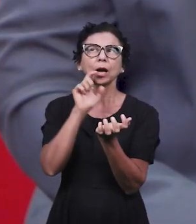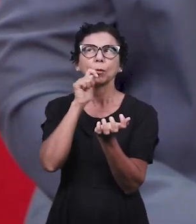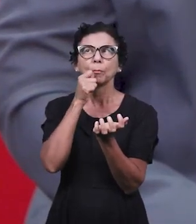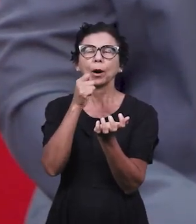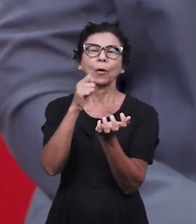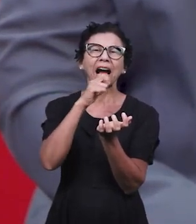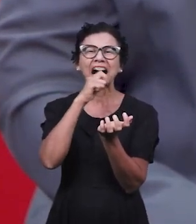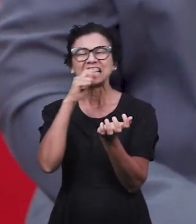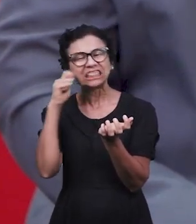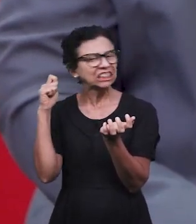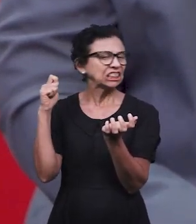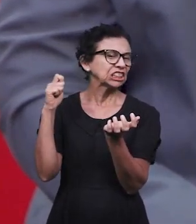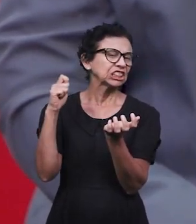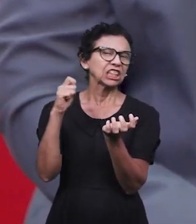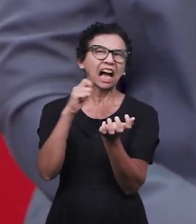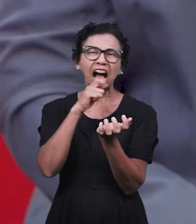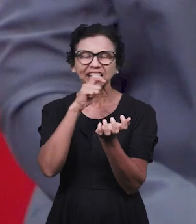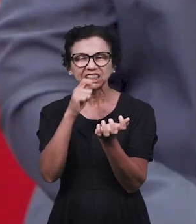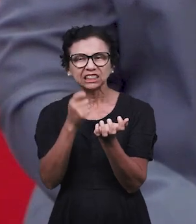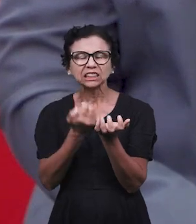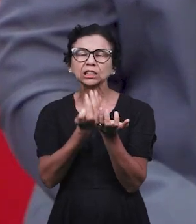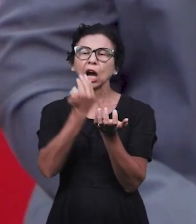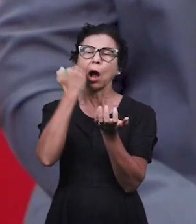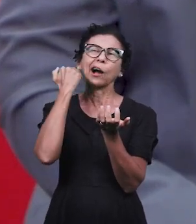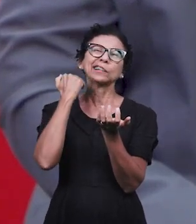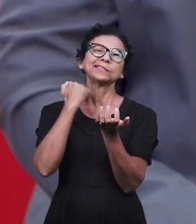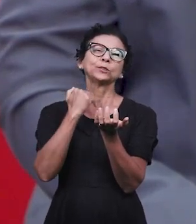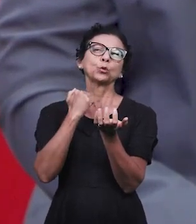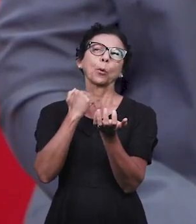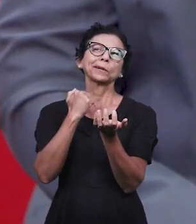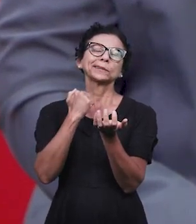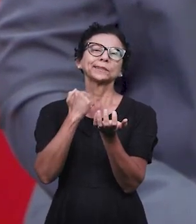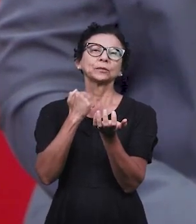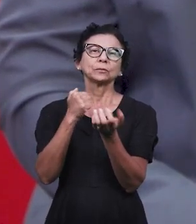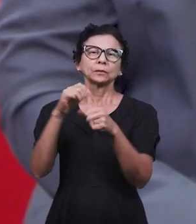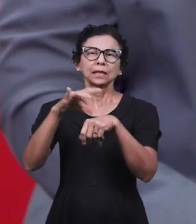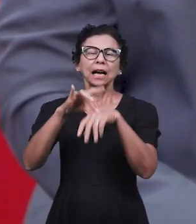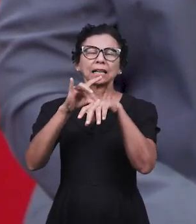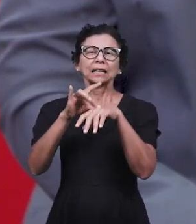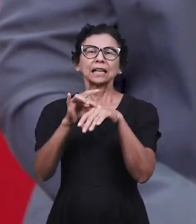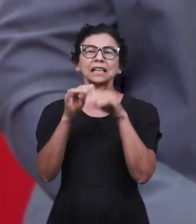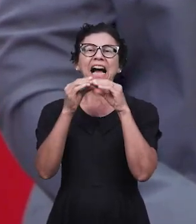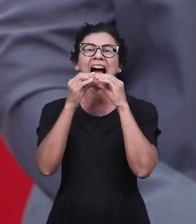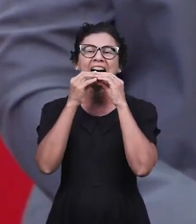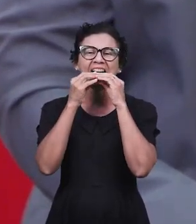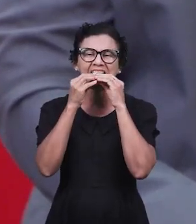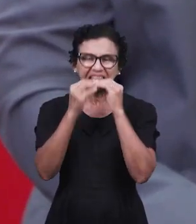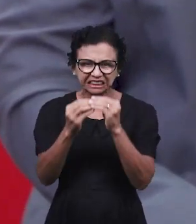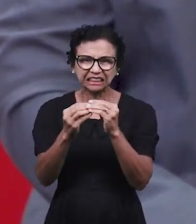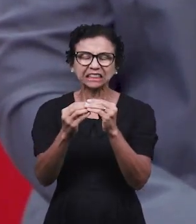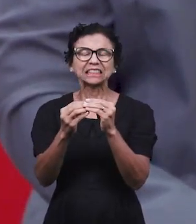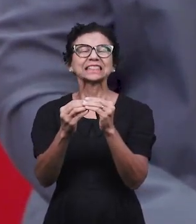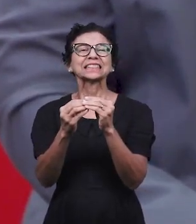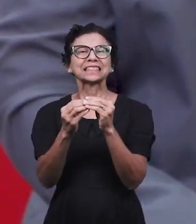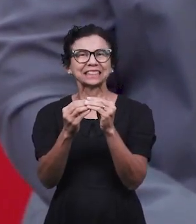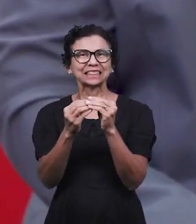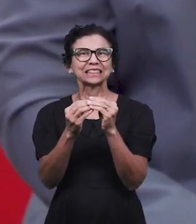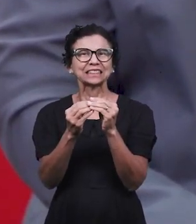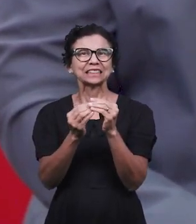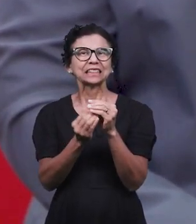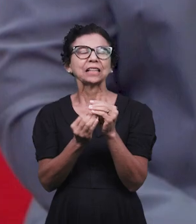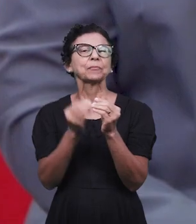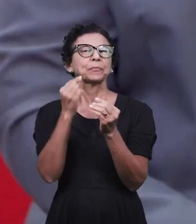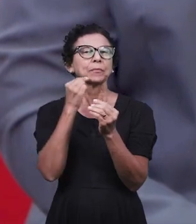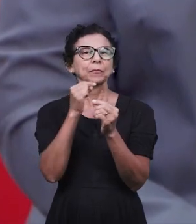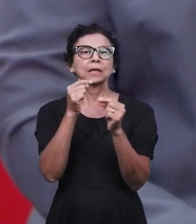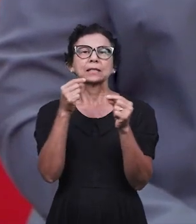né? Então vão rasgar o alimento, sabe aquele pão que a gente mastiga e corta, né? A carne. E os dentinhos lá de trás